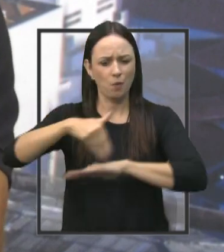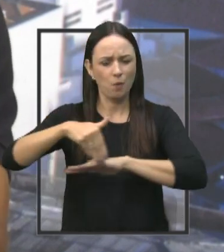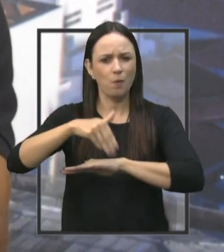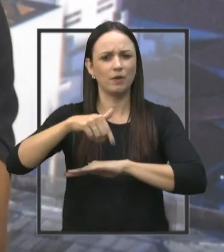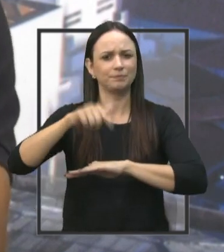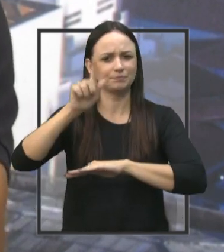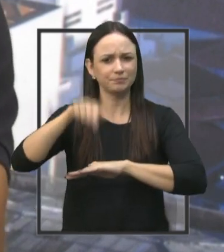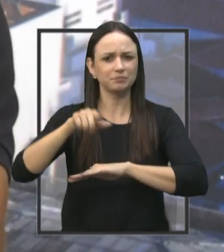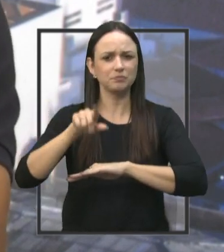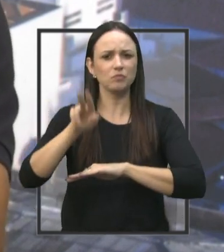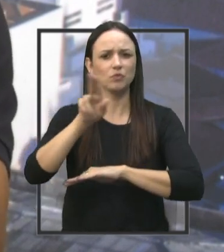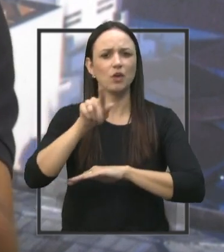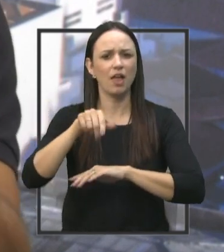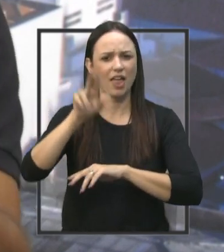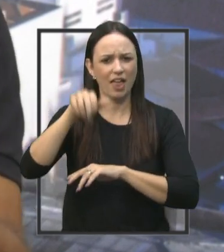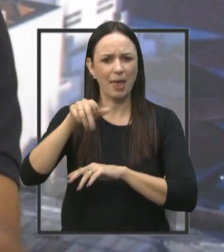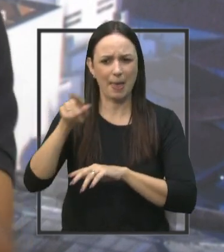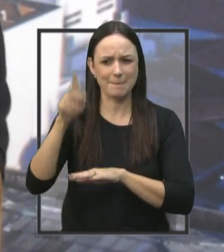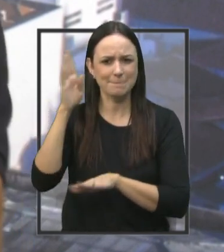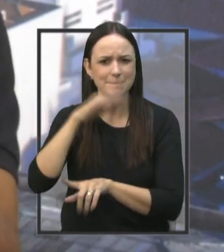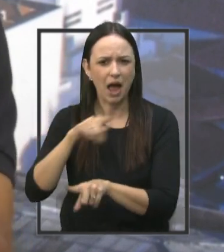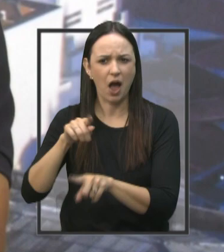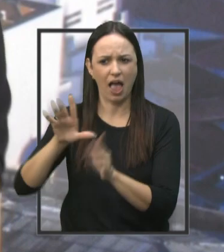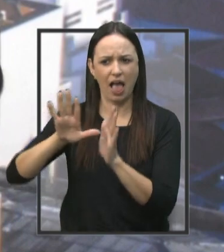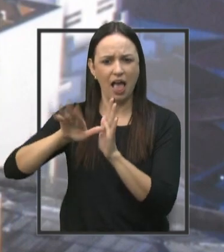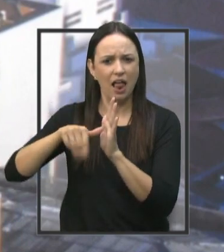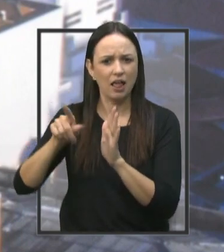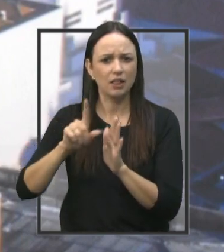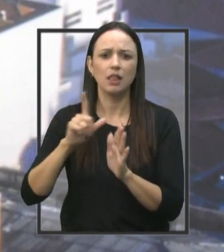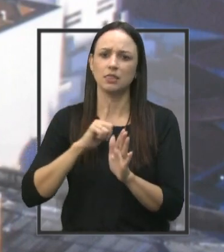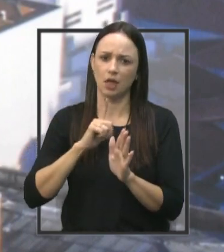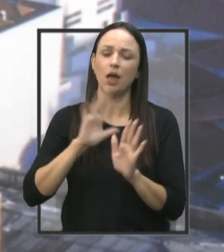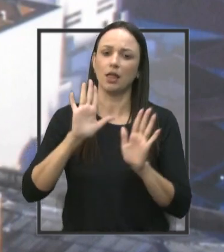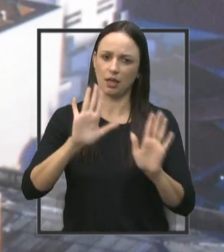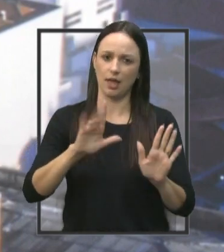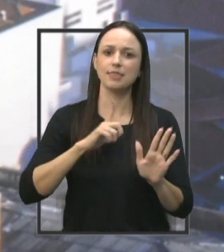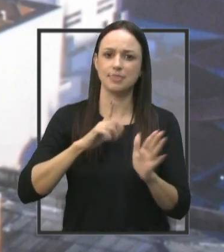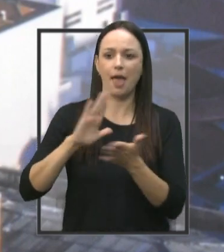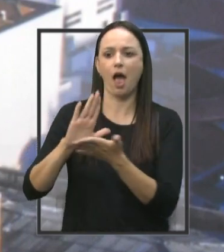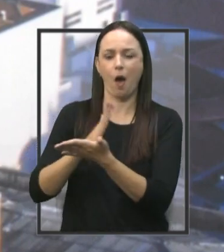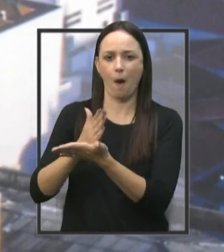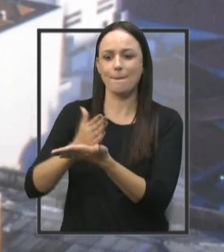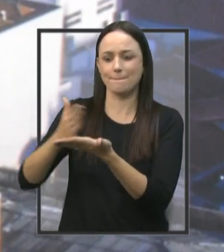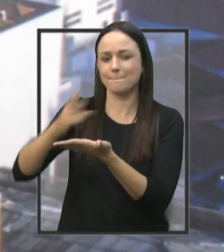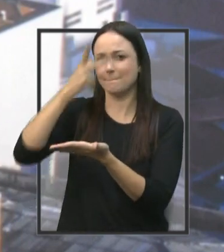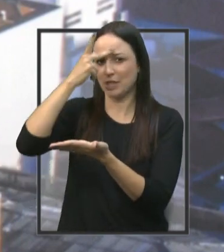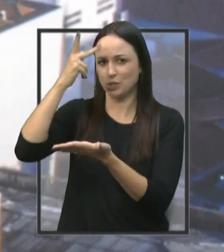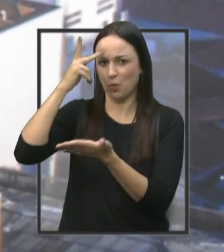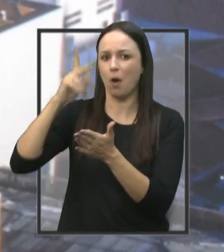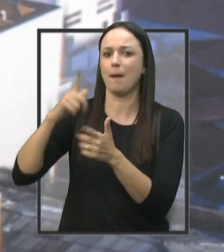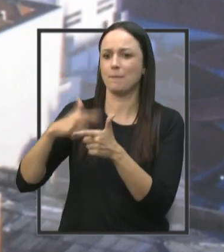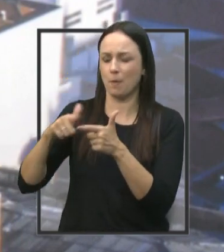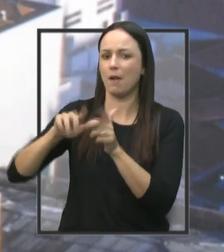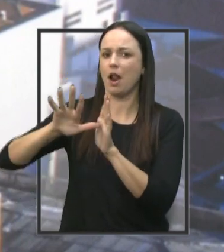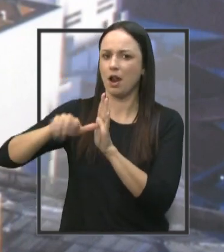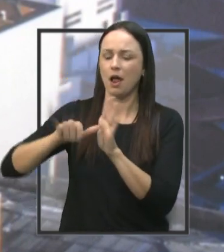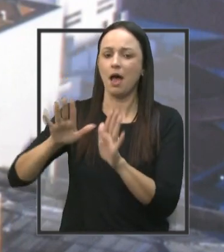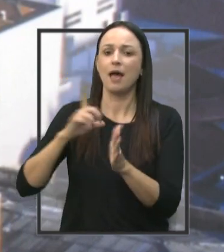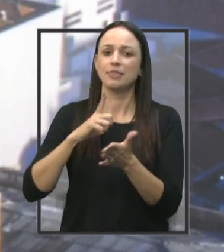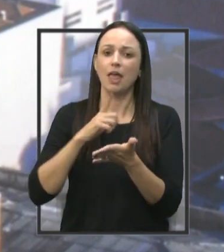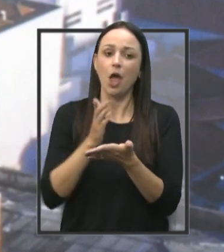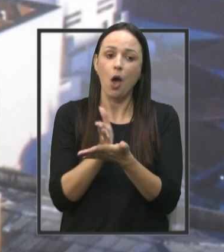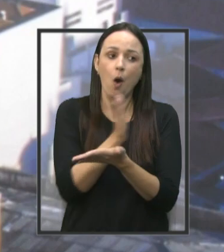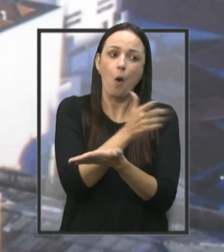rua, que faz uso, que ele é um mau elemento, que ele é o ladrão. Existem os ladrões, as pessoas que realmente estão ocasionando esses problemas,